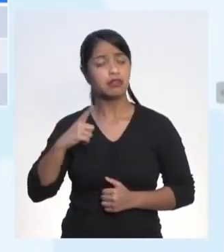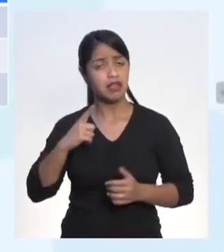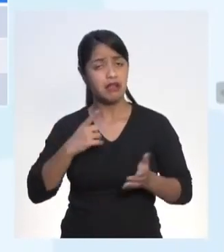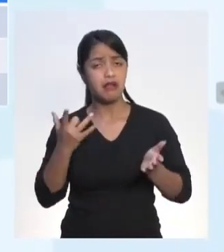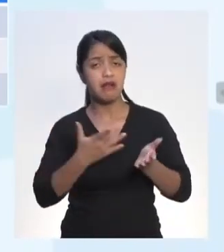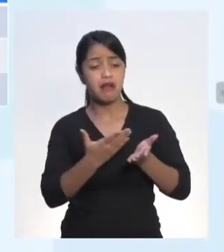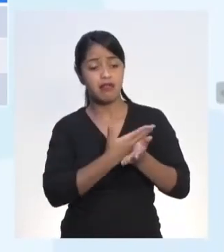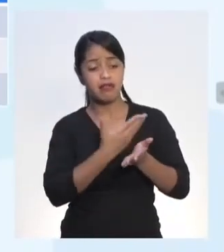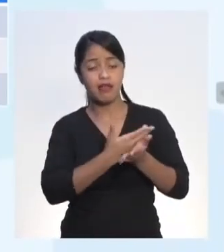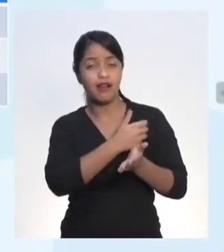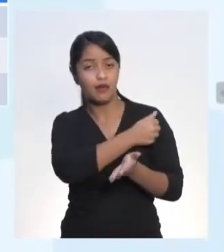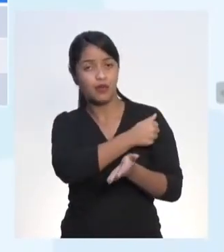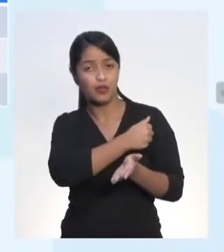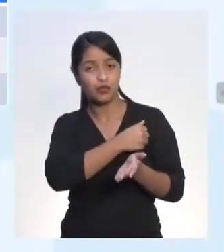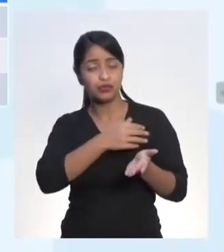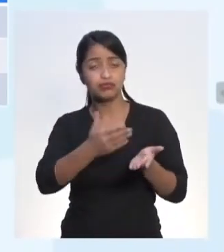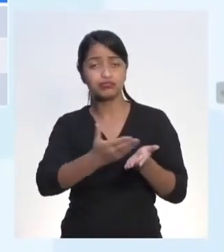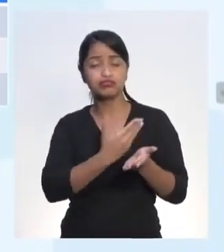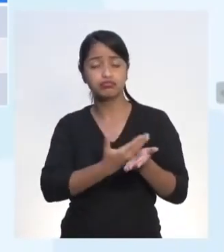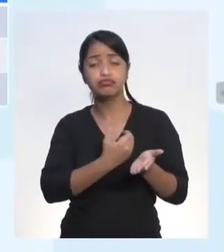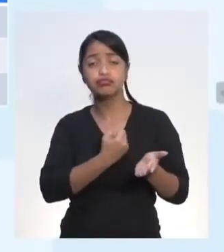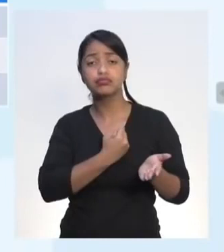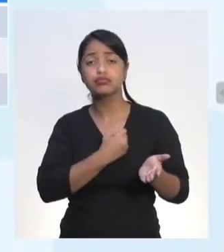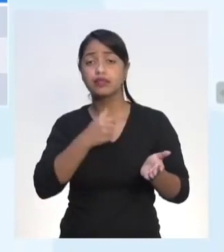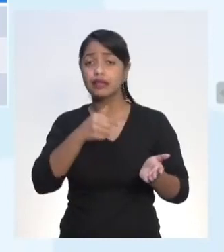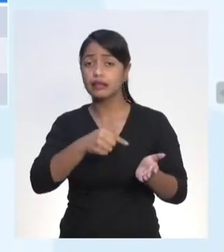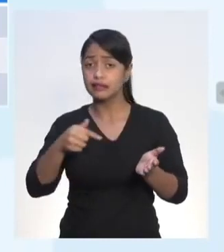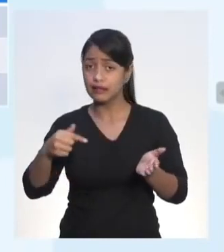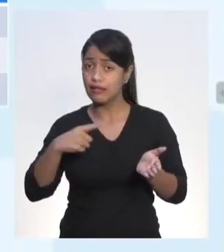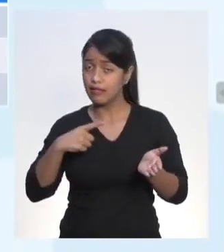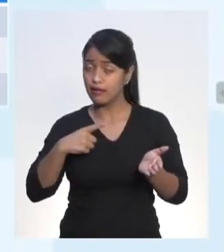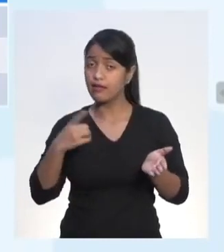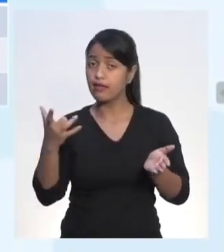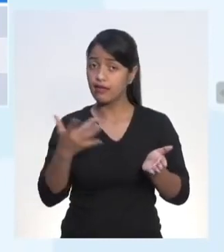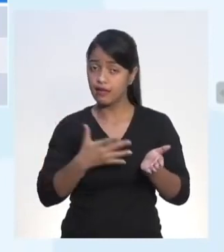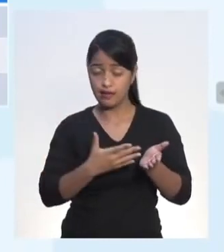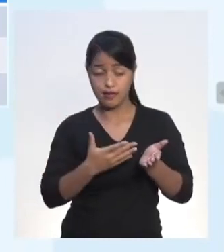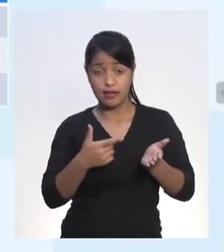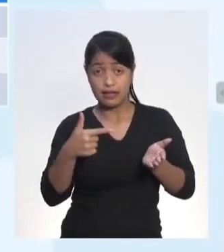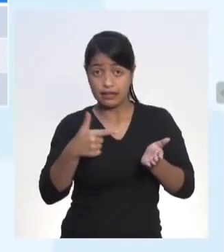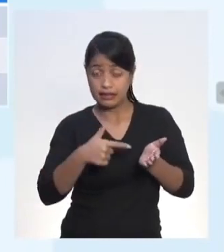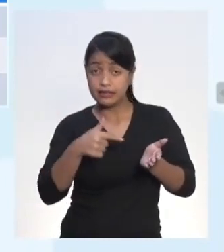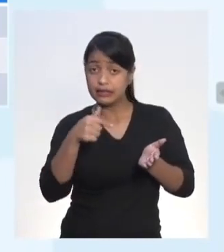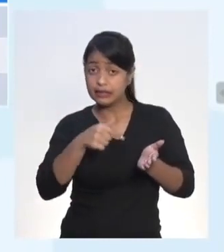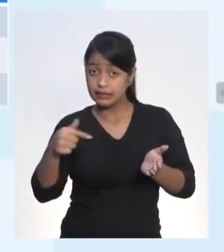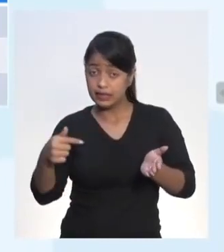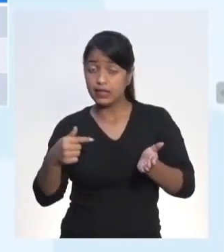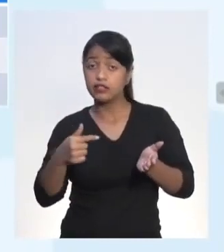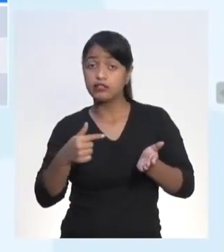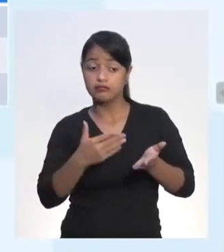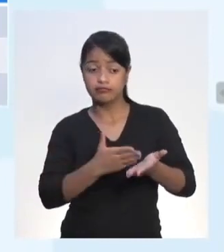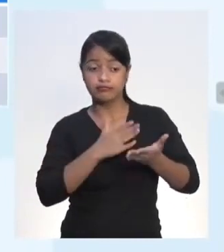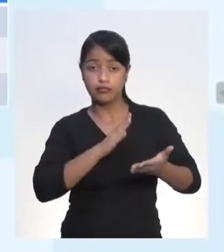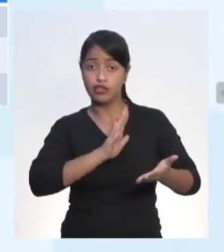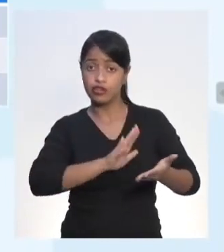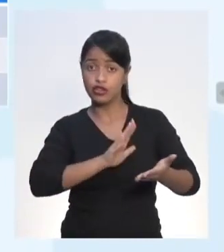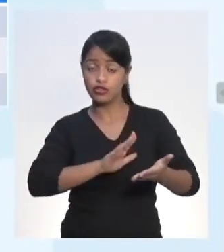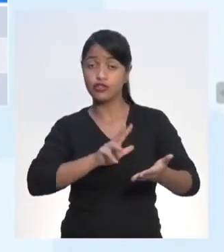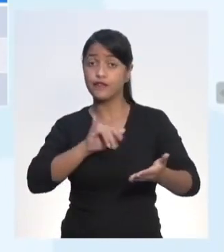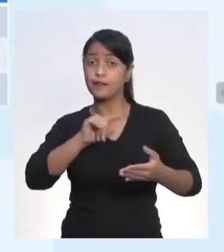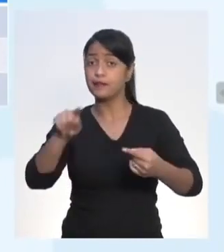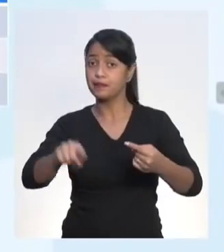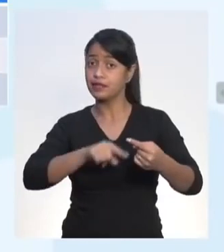do aluno na página 67. Importante, hein? Já separa essa página que eu vou pedir para vocês como missão. Então,